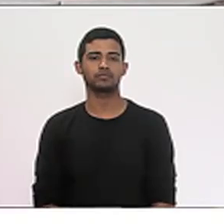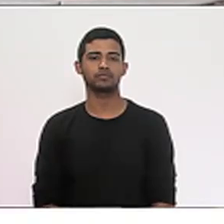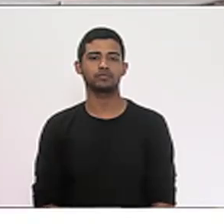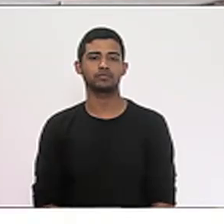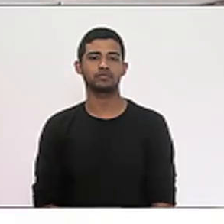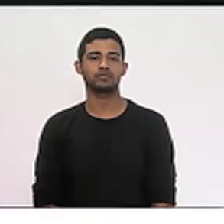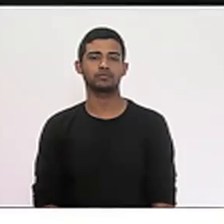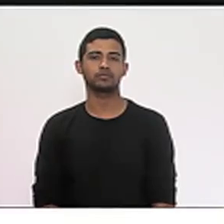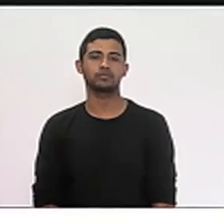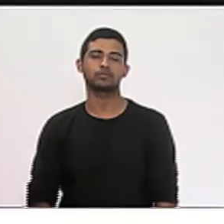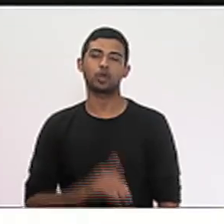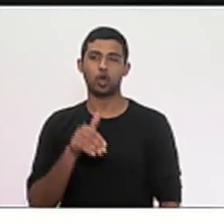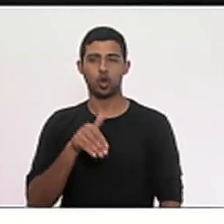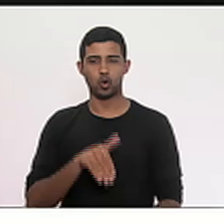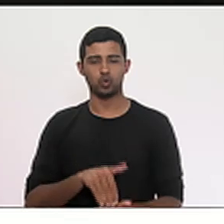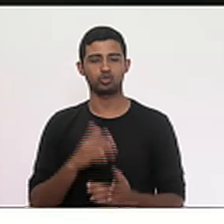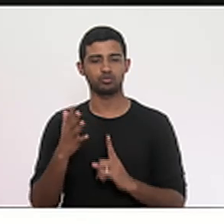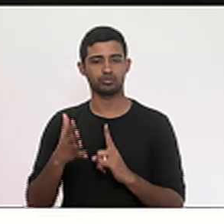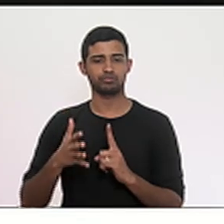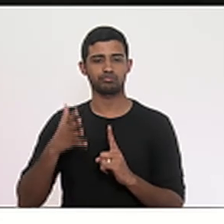Para concluir,